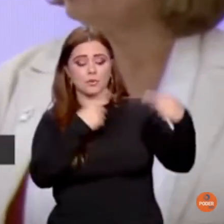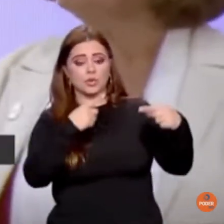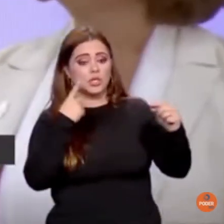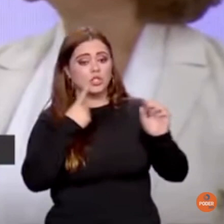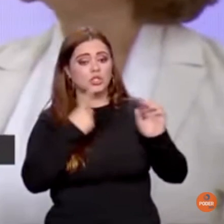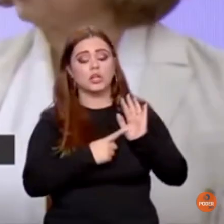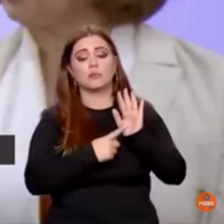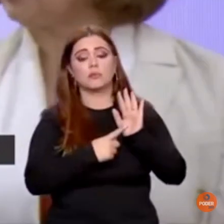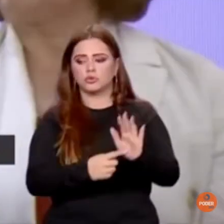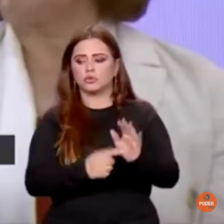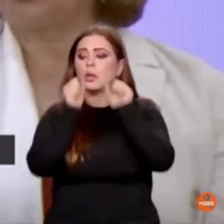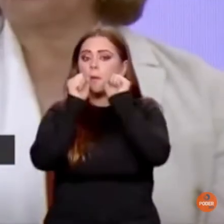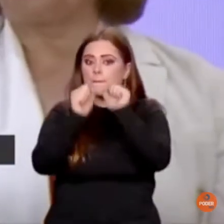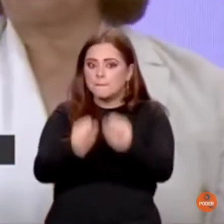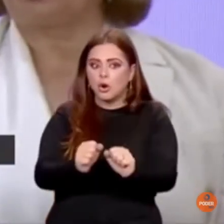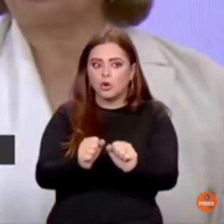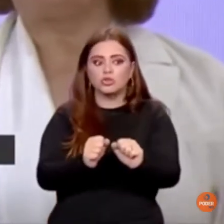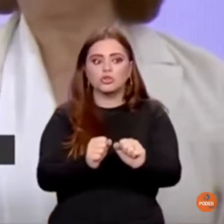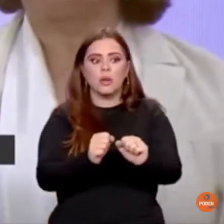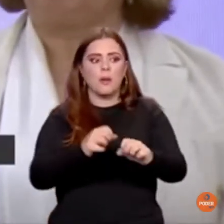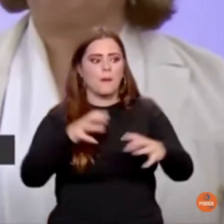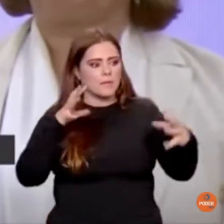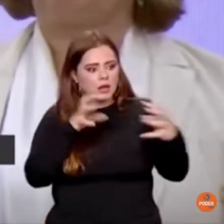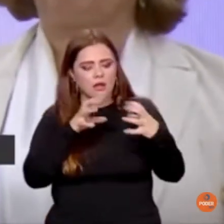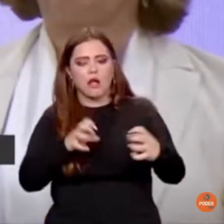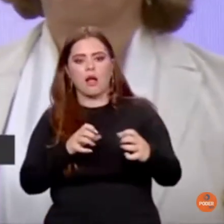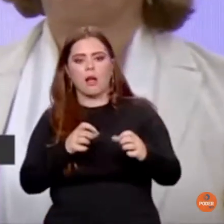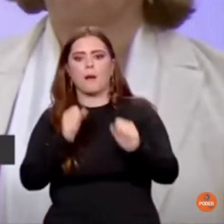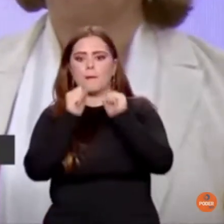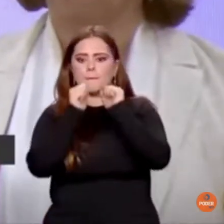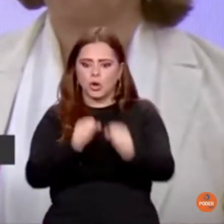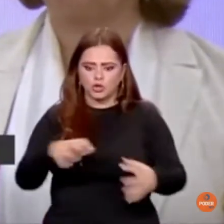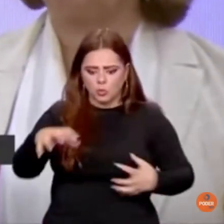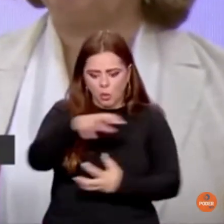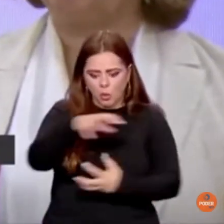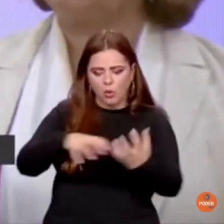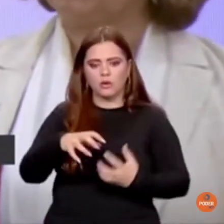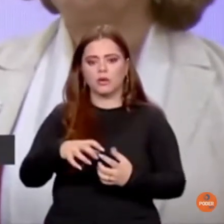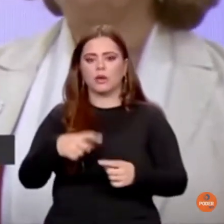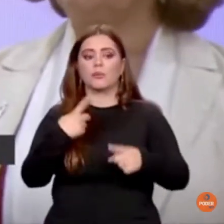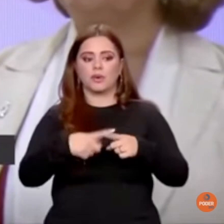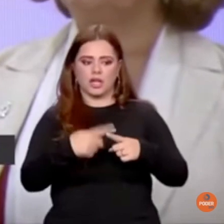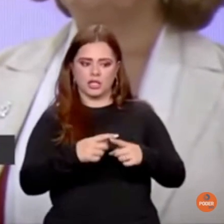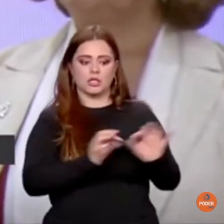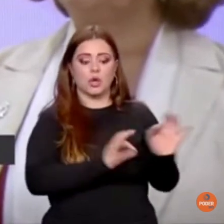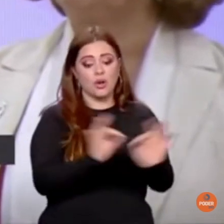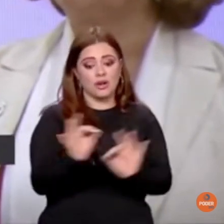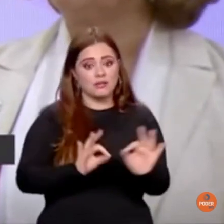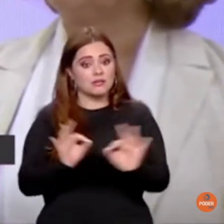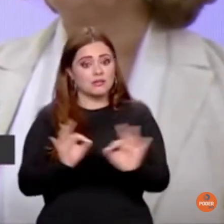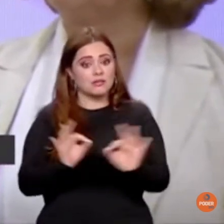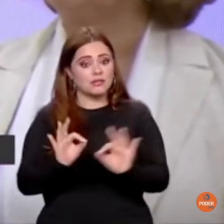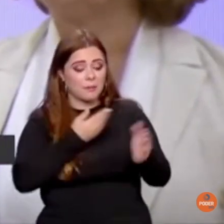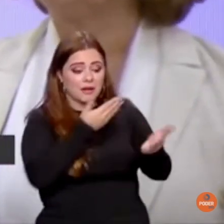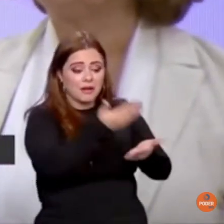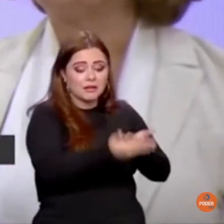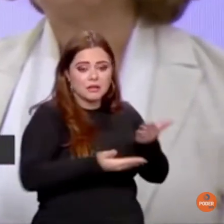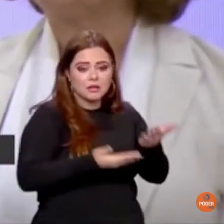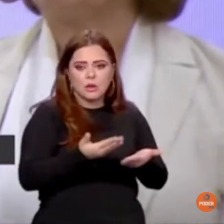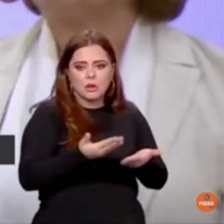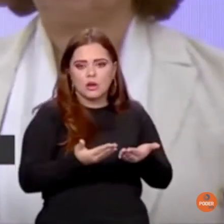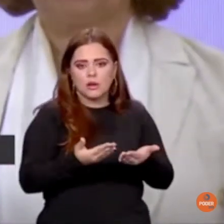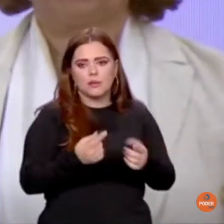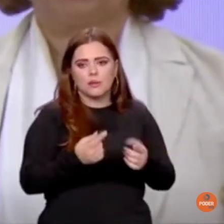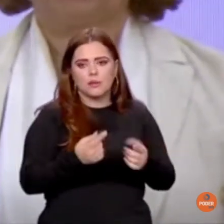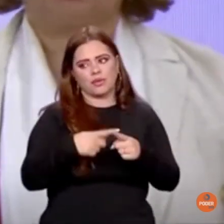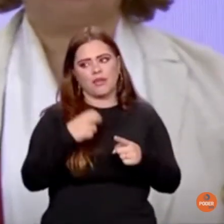a gente pode reivindicar, a gente pode brigar, porque ela está preparada para atender. Até porque seria